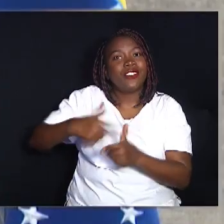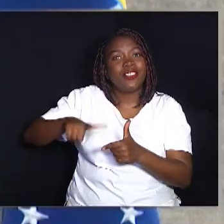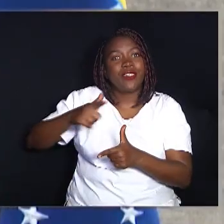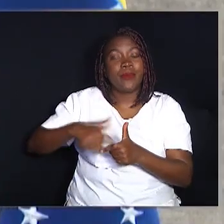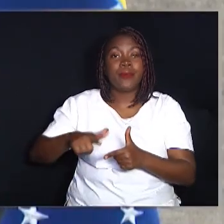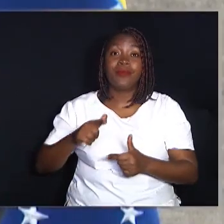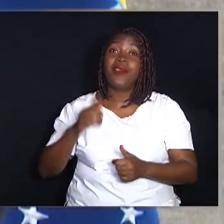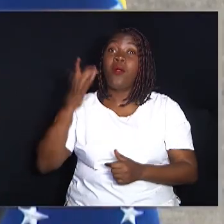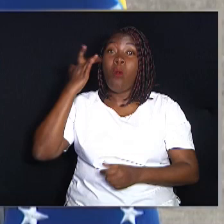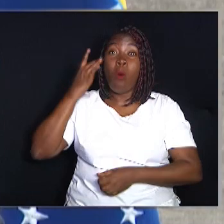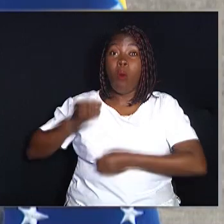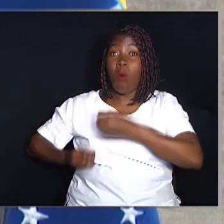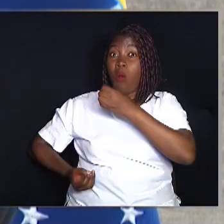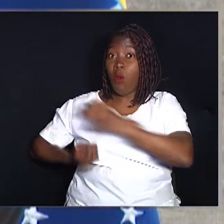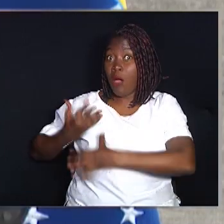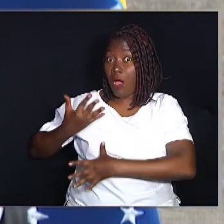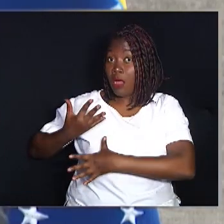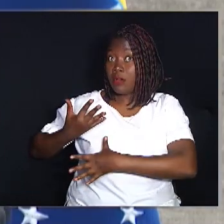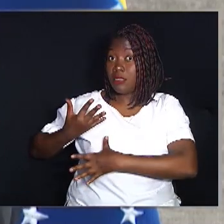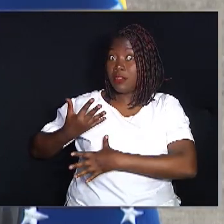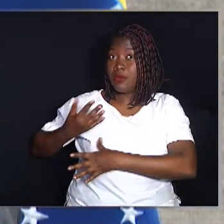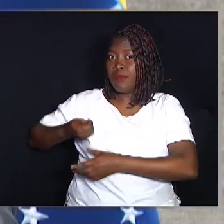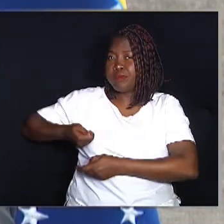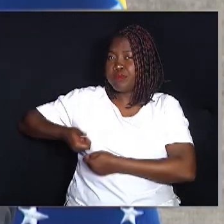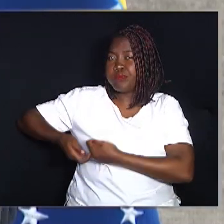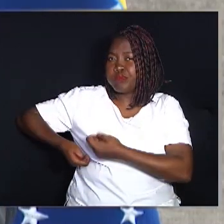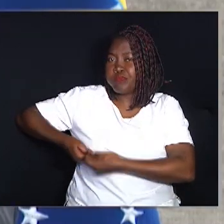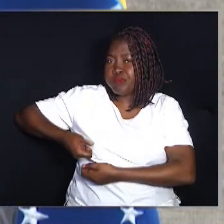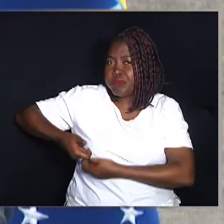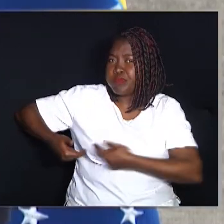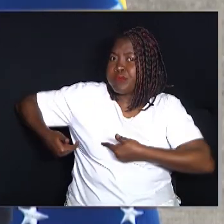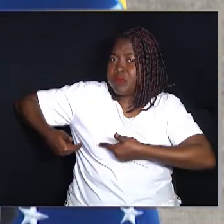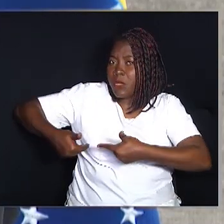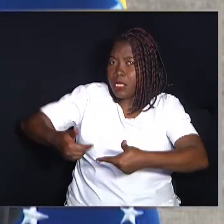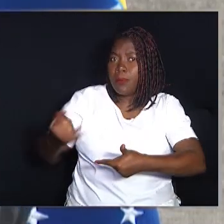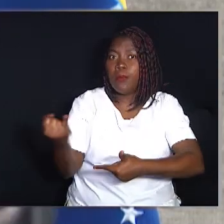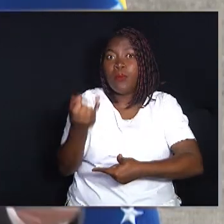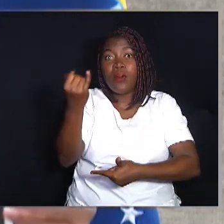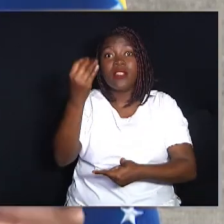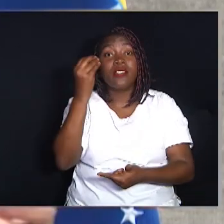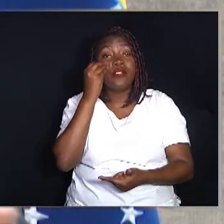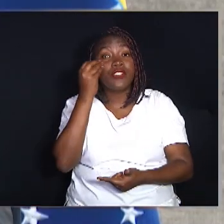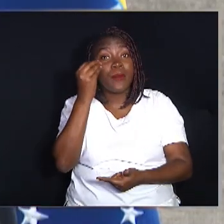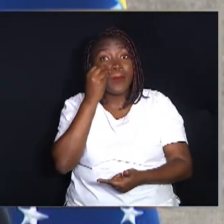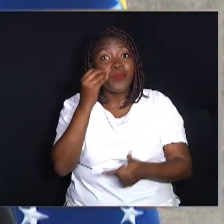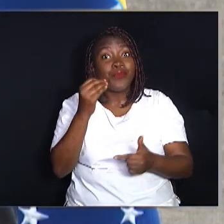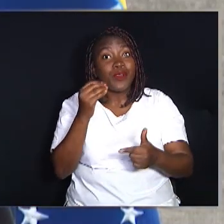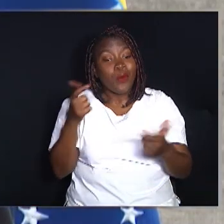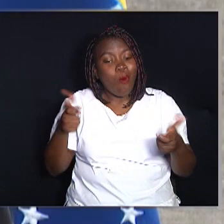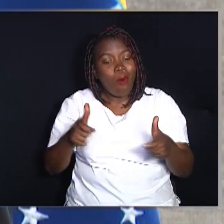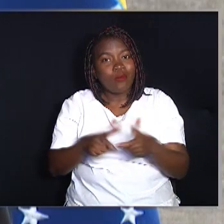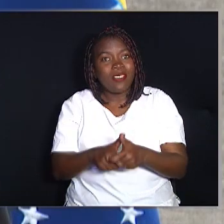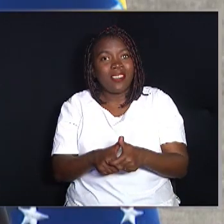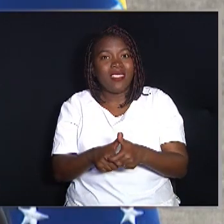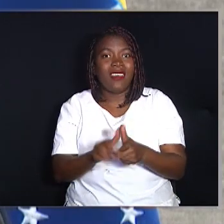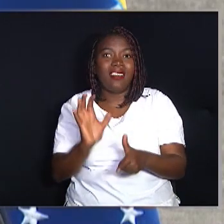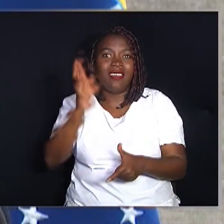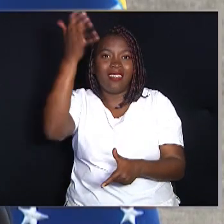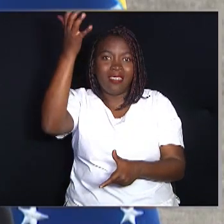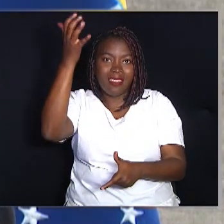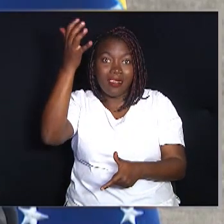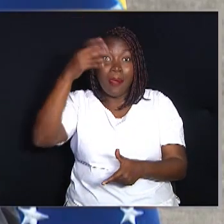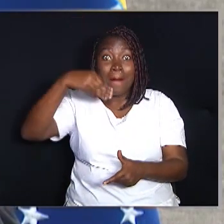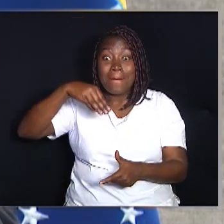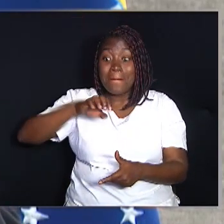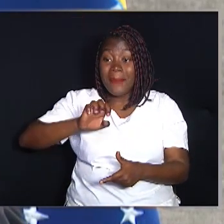acho que surgiram dicas ali, iniciativas importantes para tentar conter esse fenômeno. O